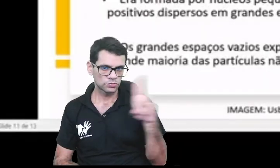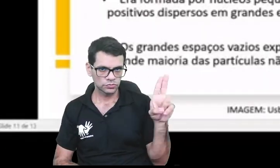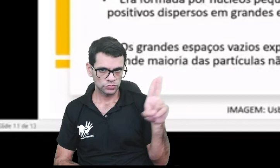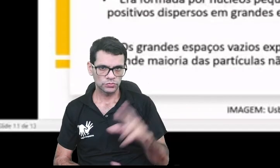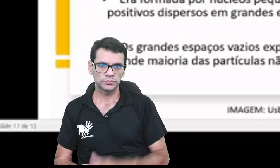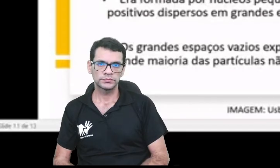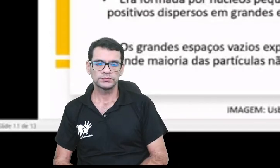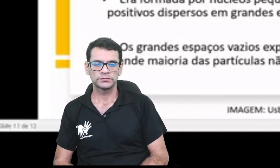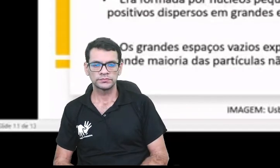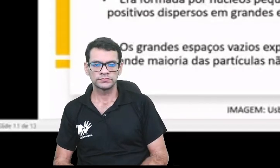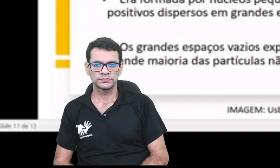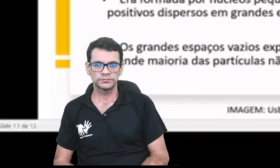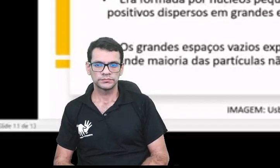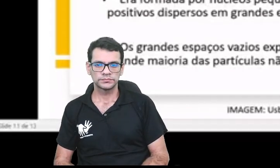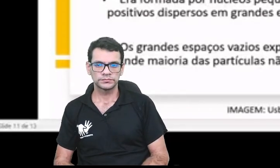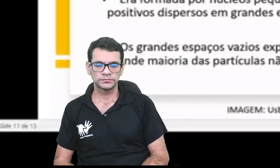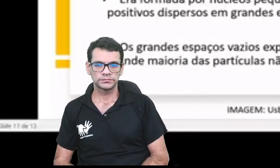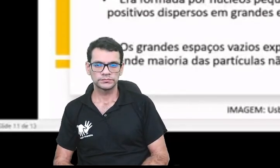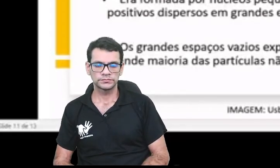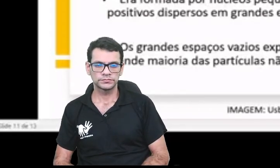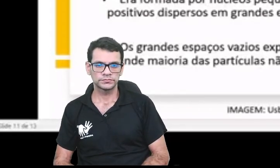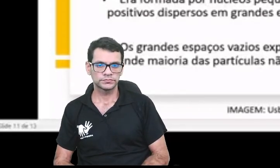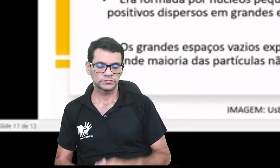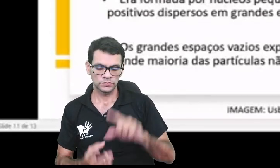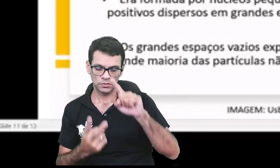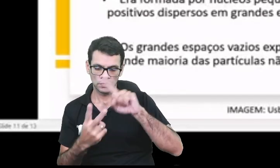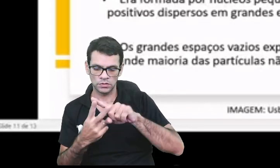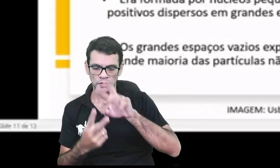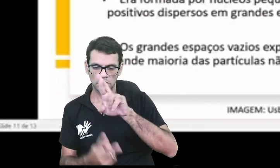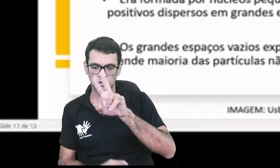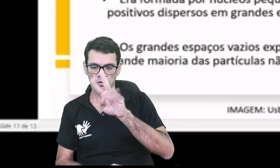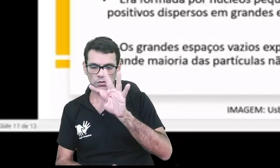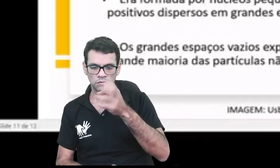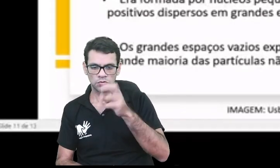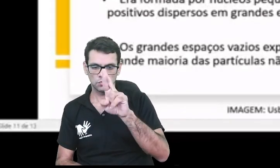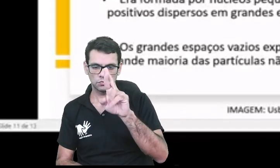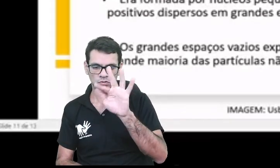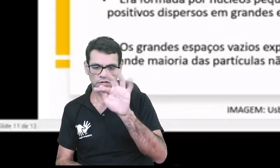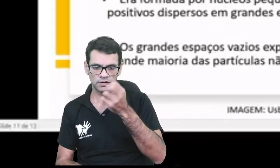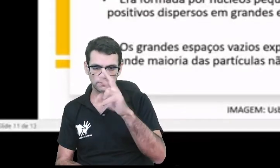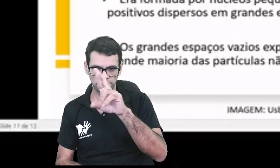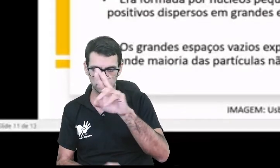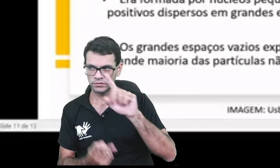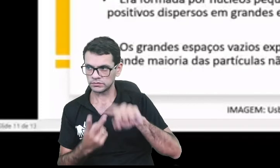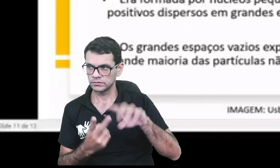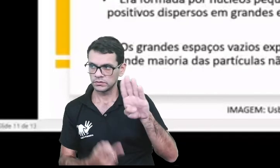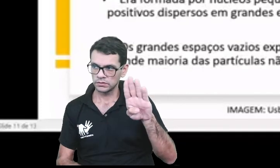Bohr. São duas pessoas diferentes, mas que um modelo